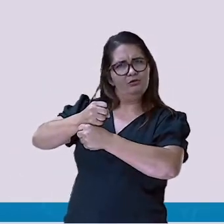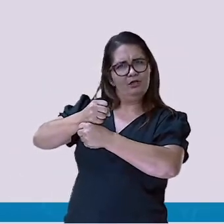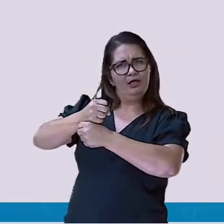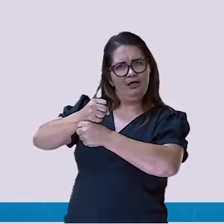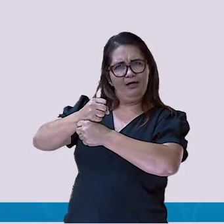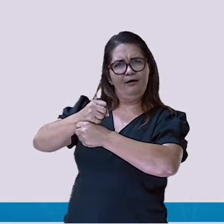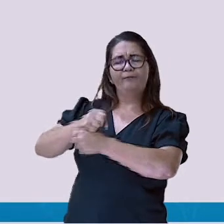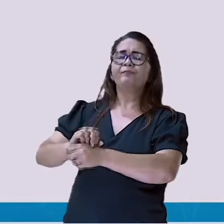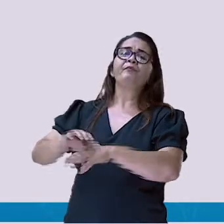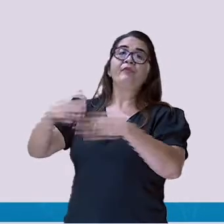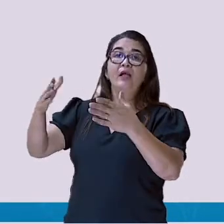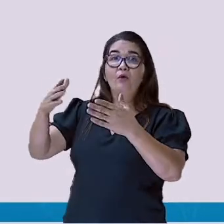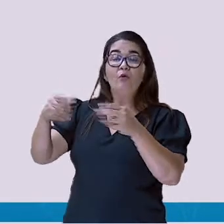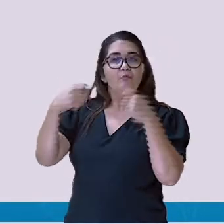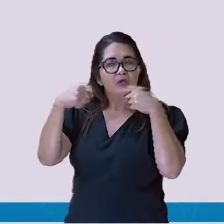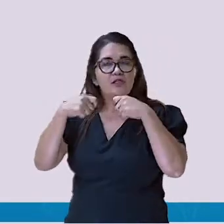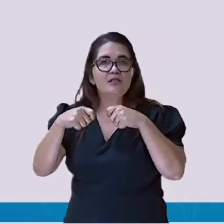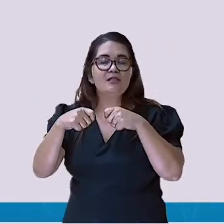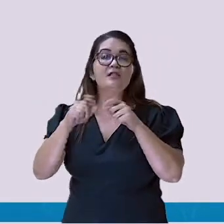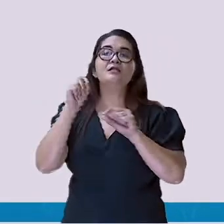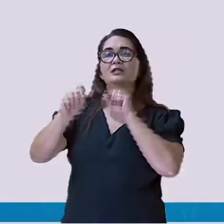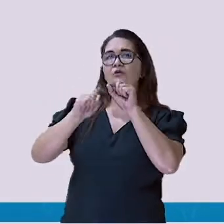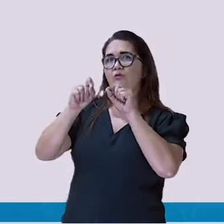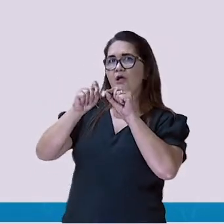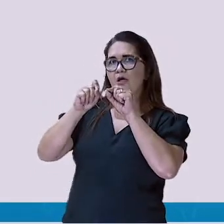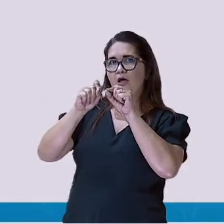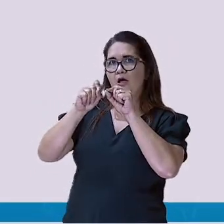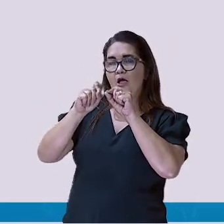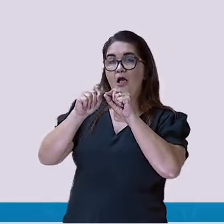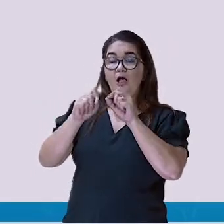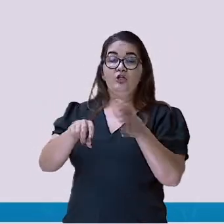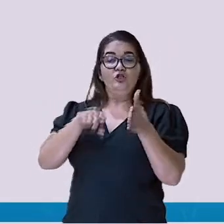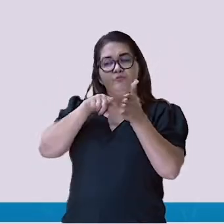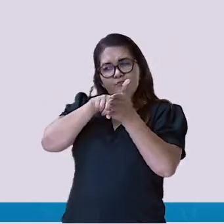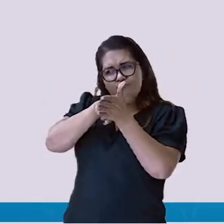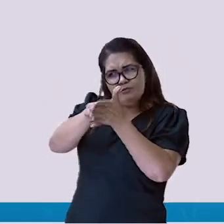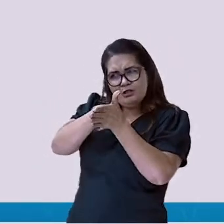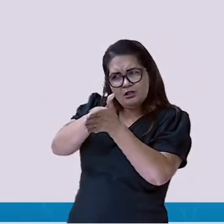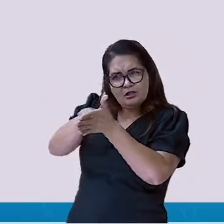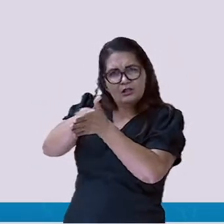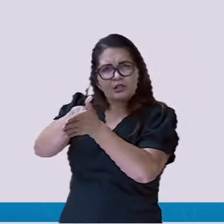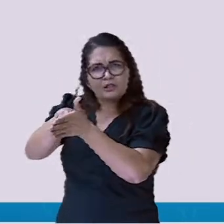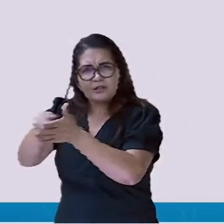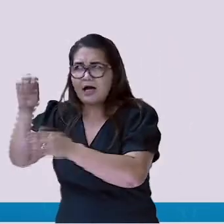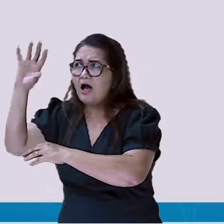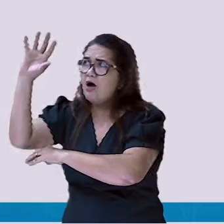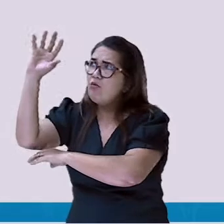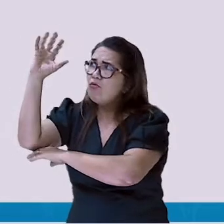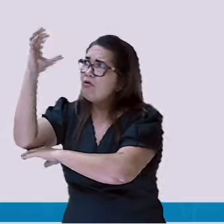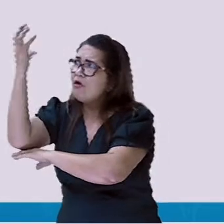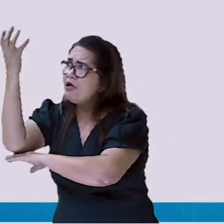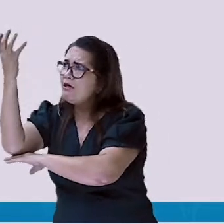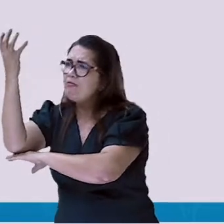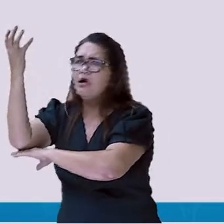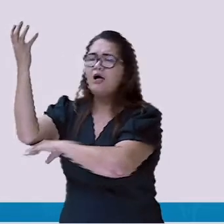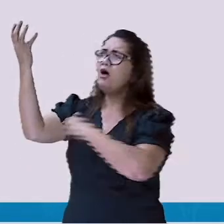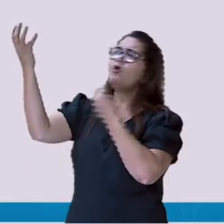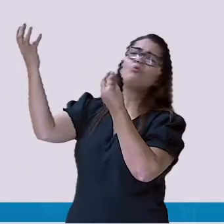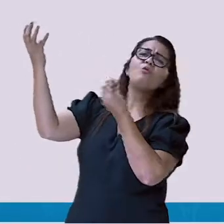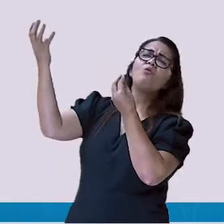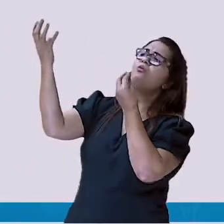muito estudo, ele precisa de muita observação, ele precisa se transformar em uma constante. O